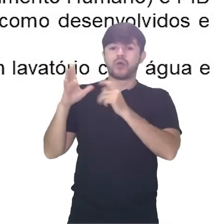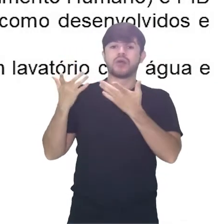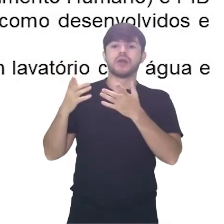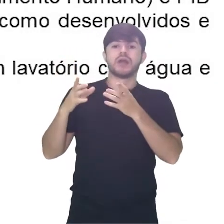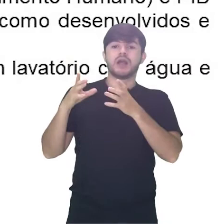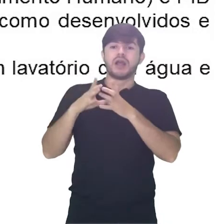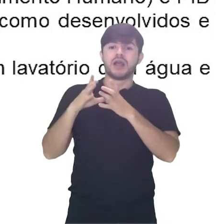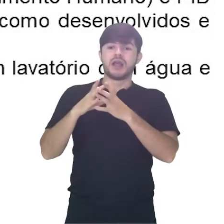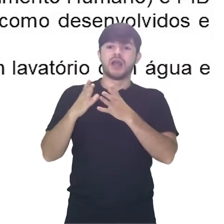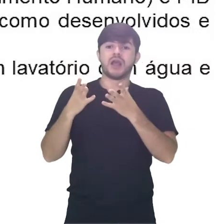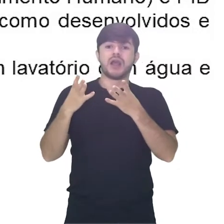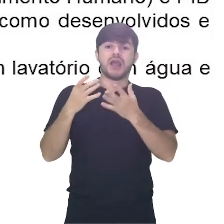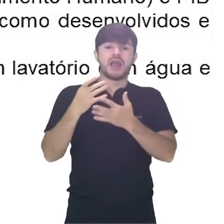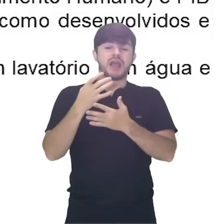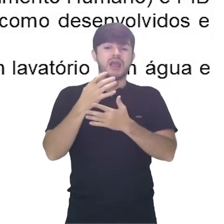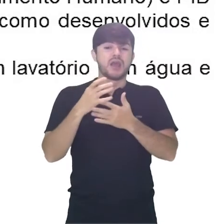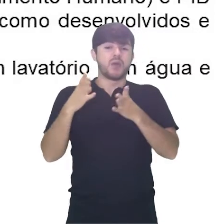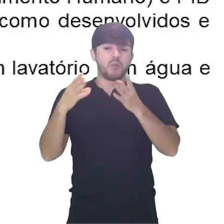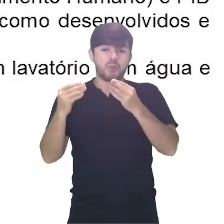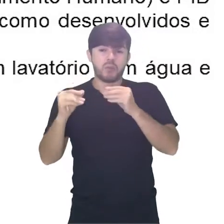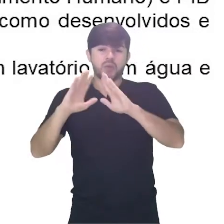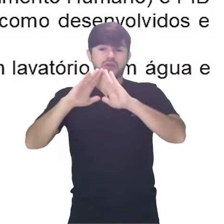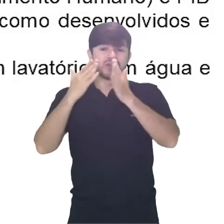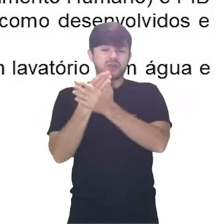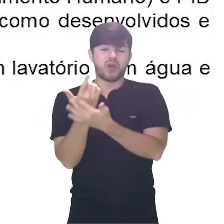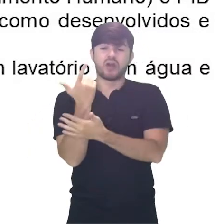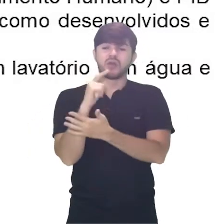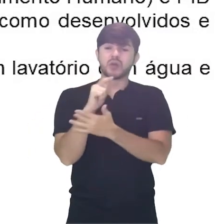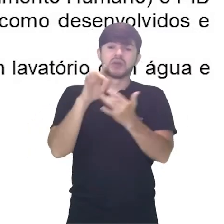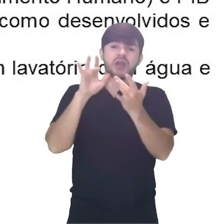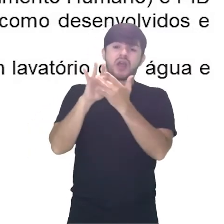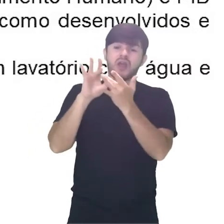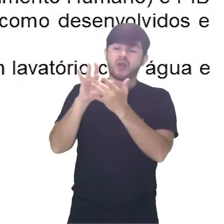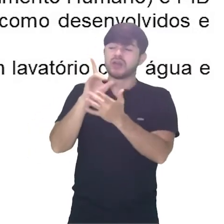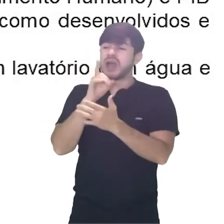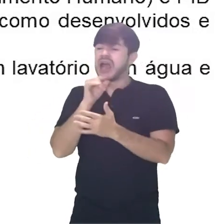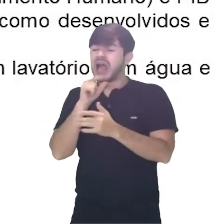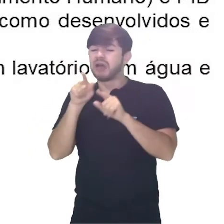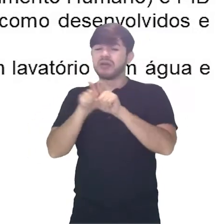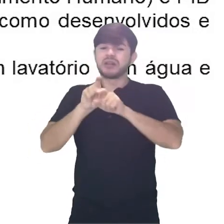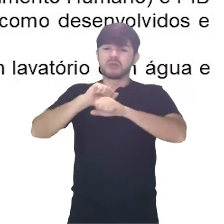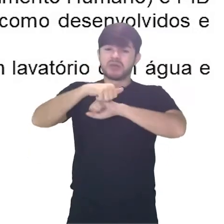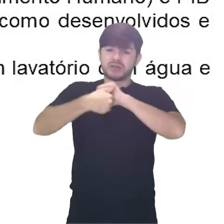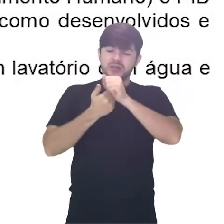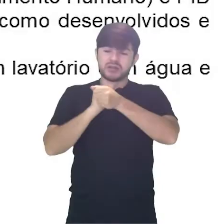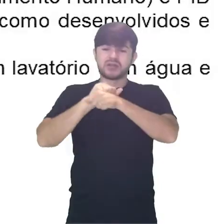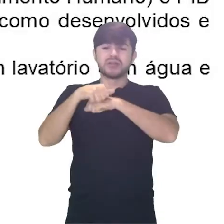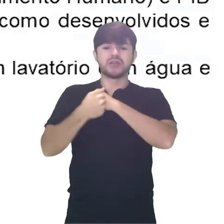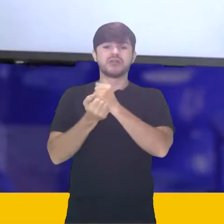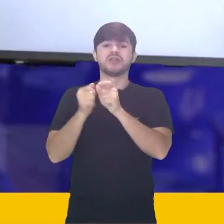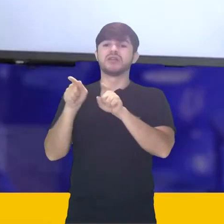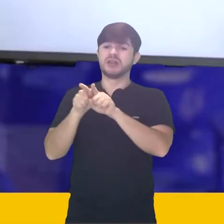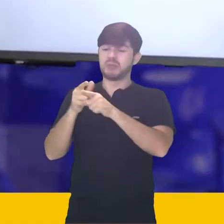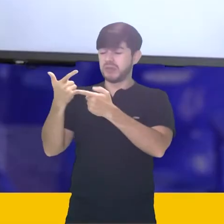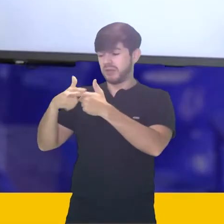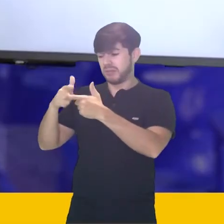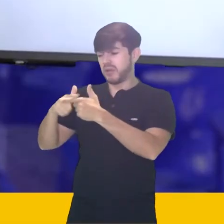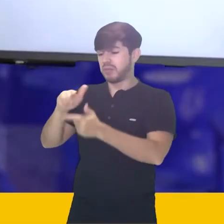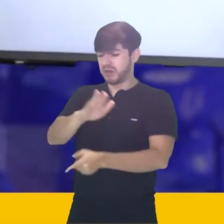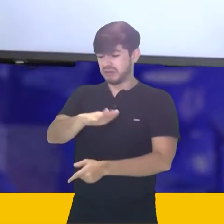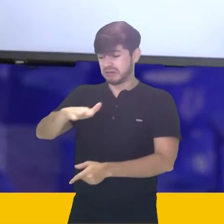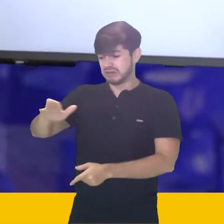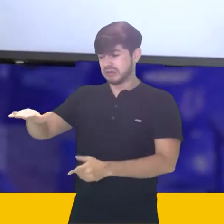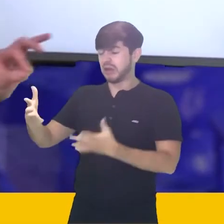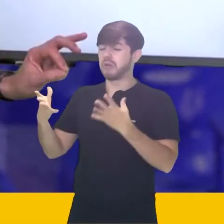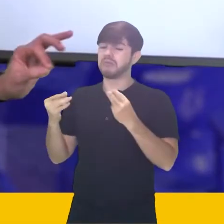das escolas não têm um lavatório com água e sabão, o que afeta 900 milhões de crianças em idade escolar. Então,